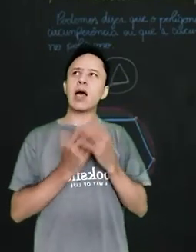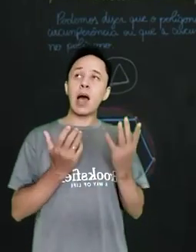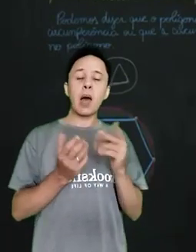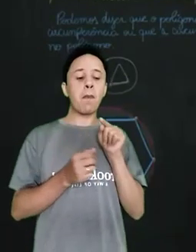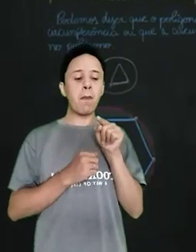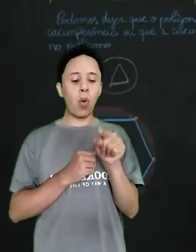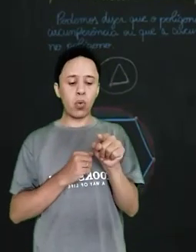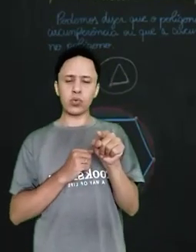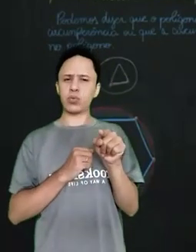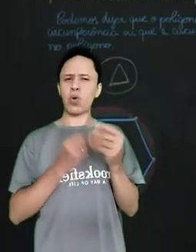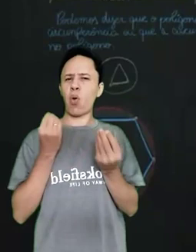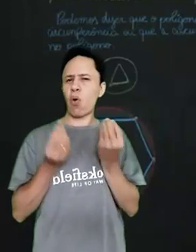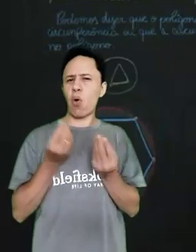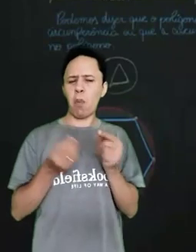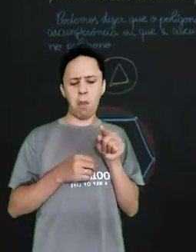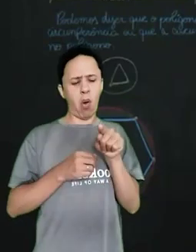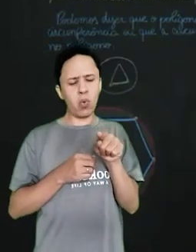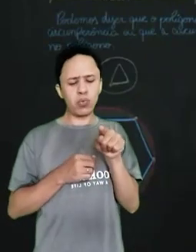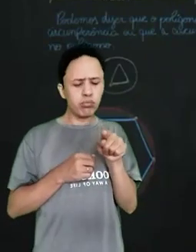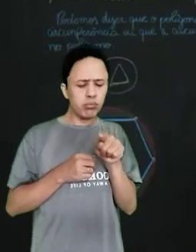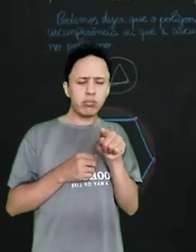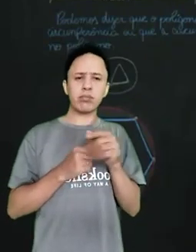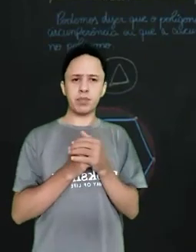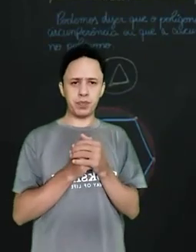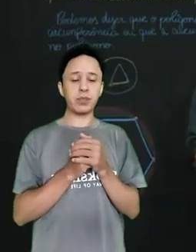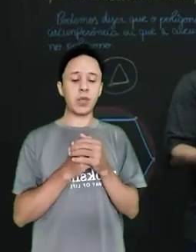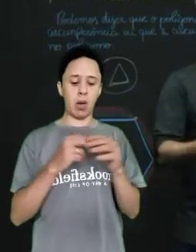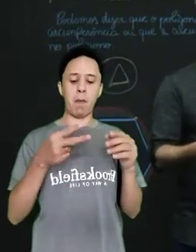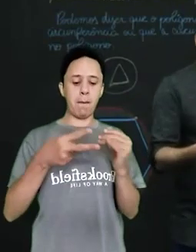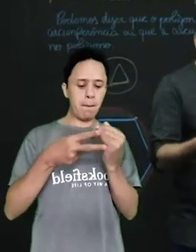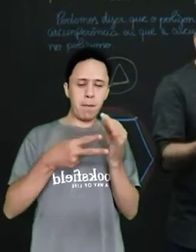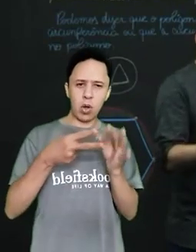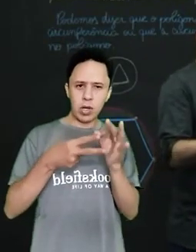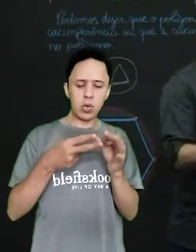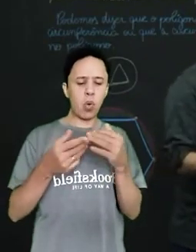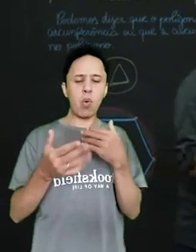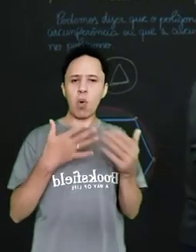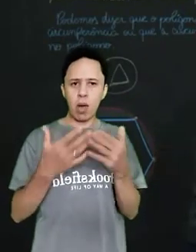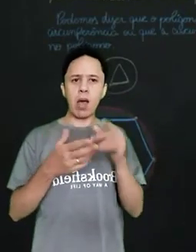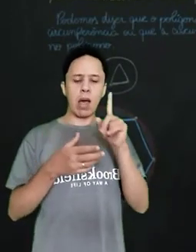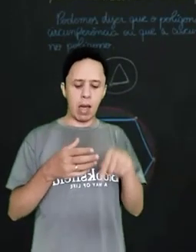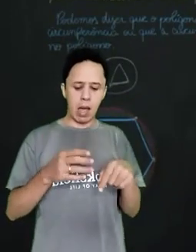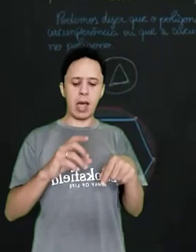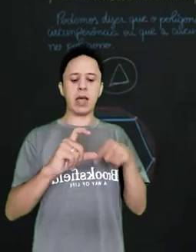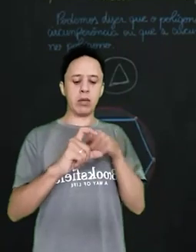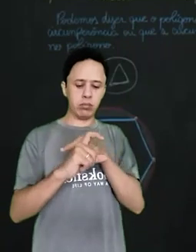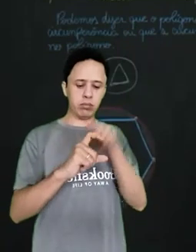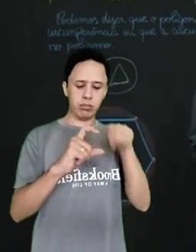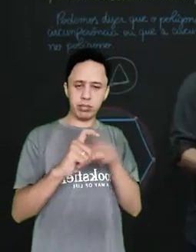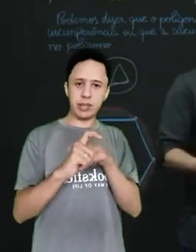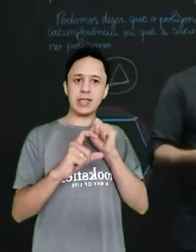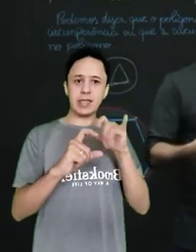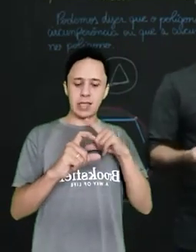um ponto. Como assim um ponto, professor? Um polígono qualquer vai ser circunscrito quando, primeiro, esse polígono